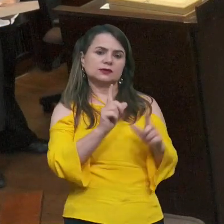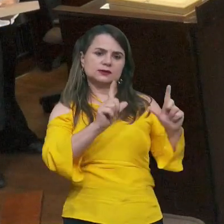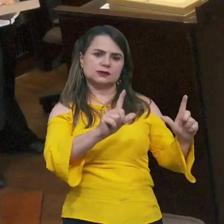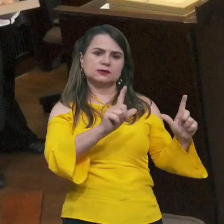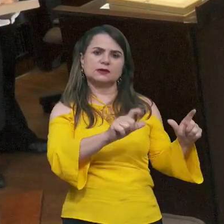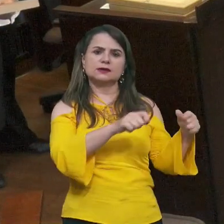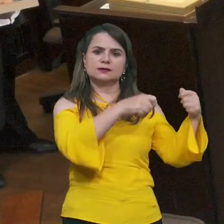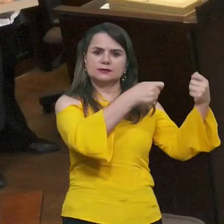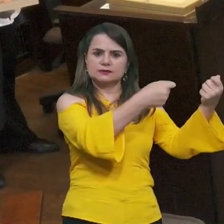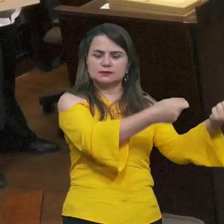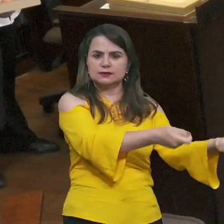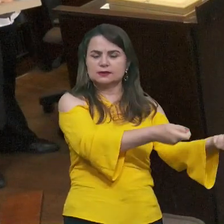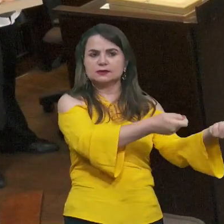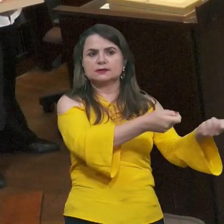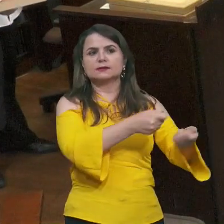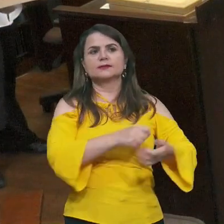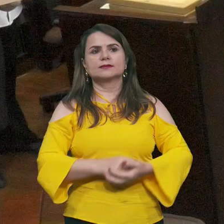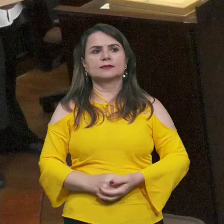Souza Farias.